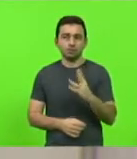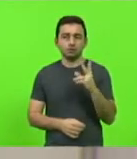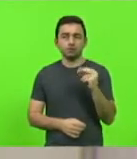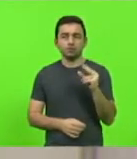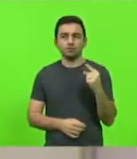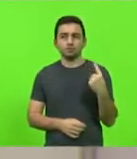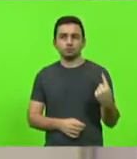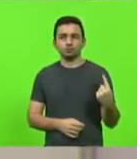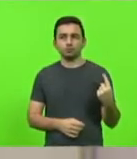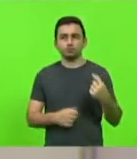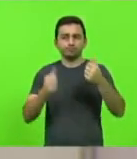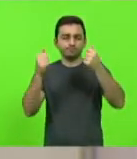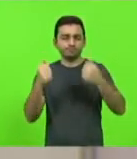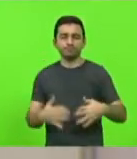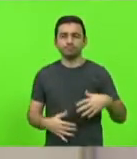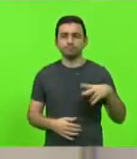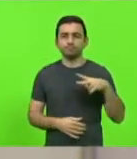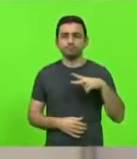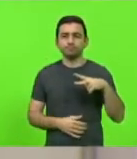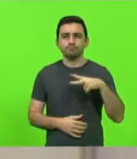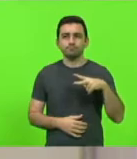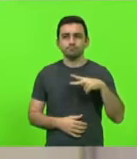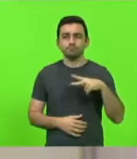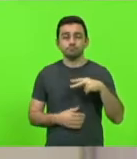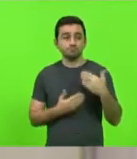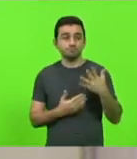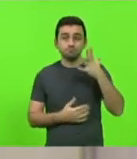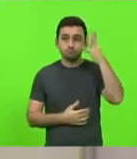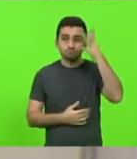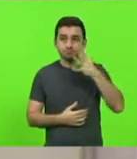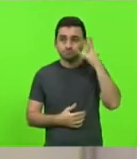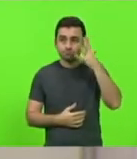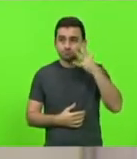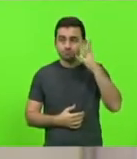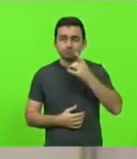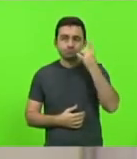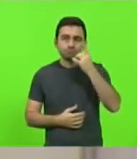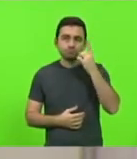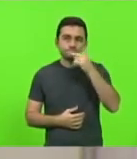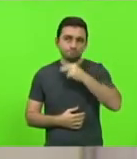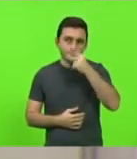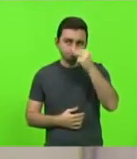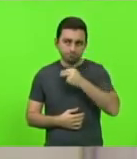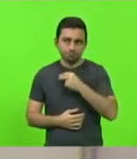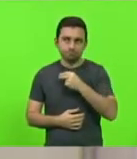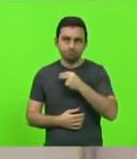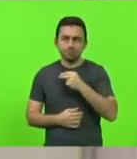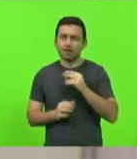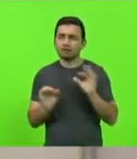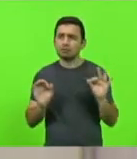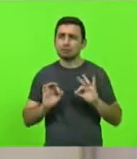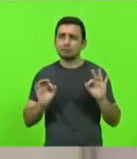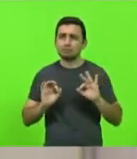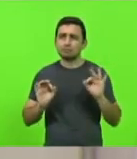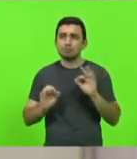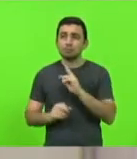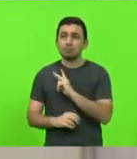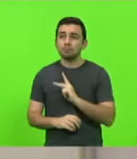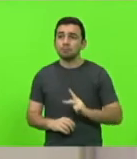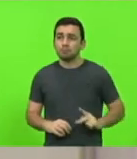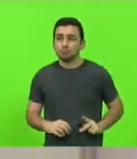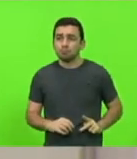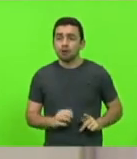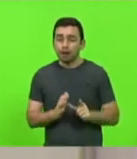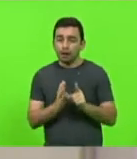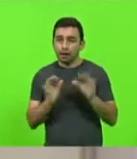1950/2021. Explicações pessoais. Fez uso da palavra o senhor deputado Kennedy Nunes. Nada mais havendo, senhor presidente,